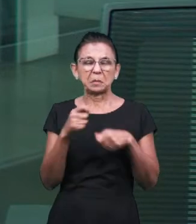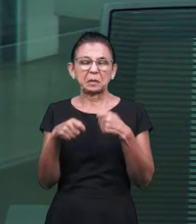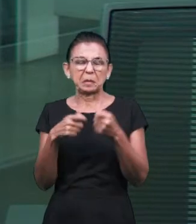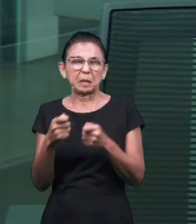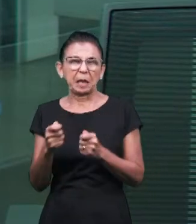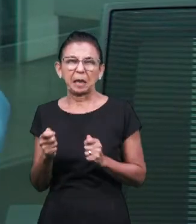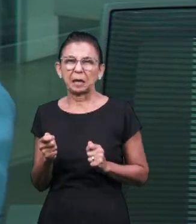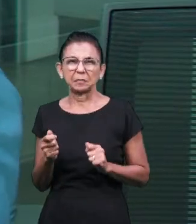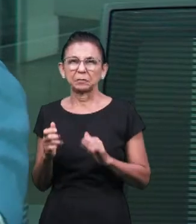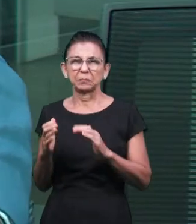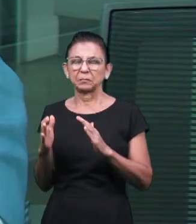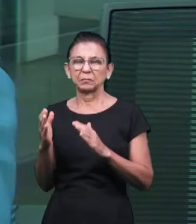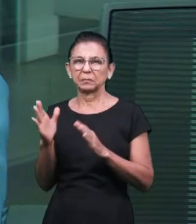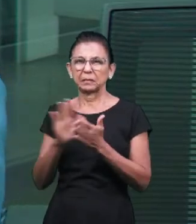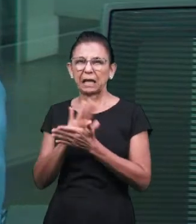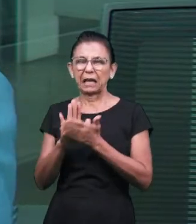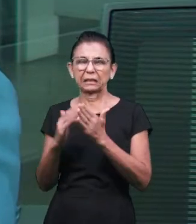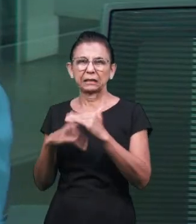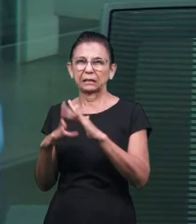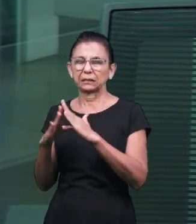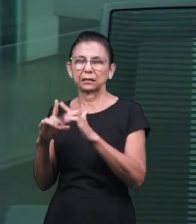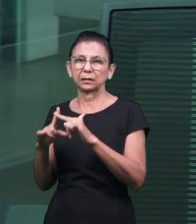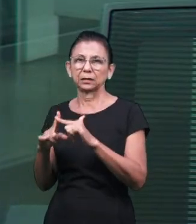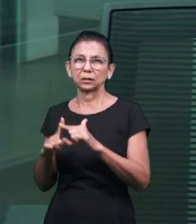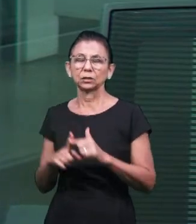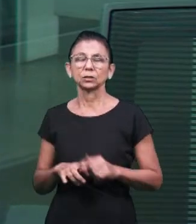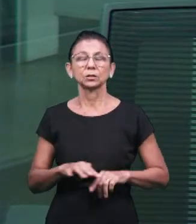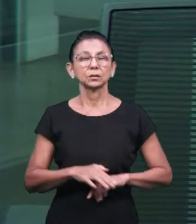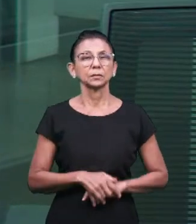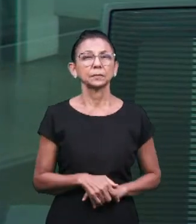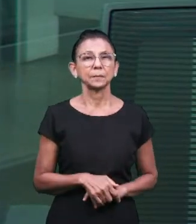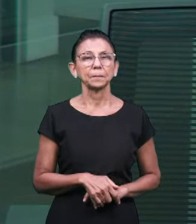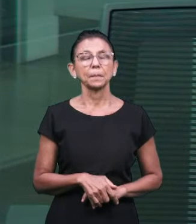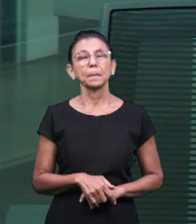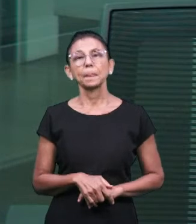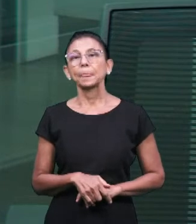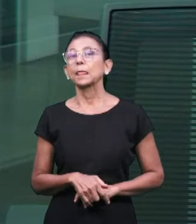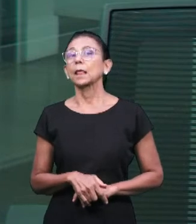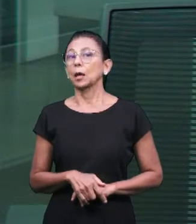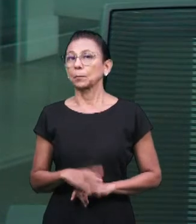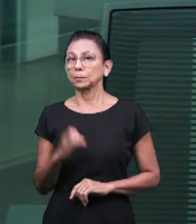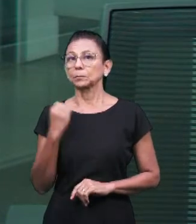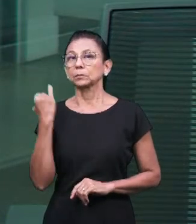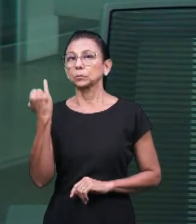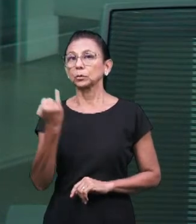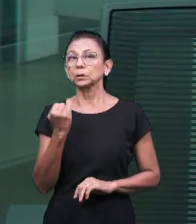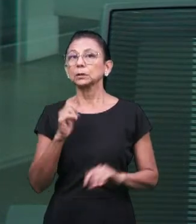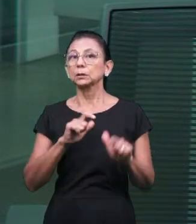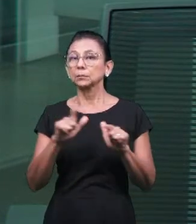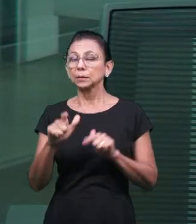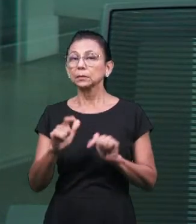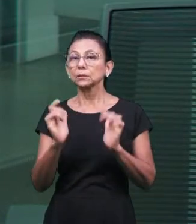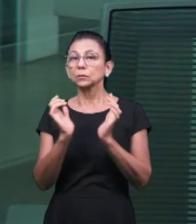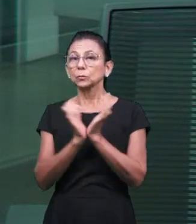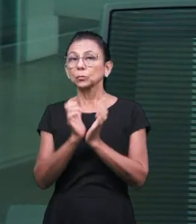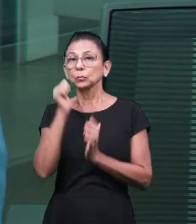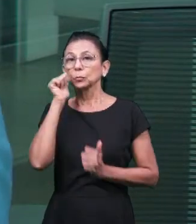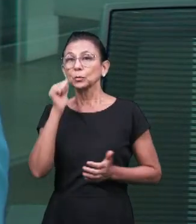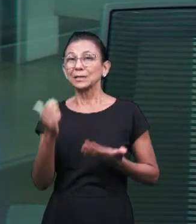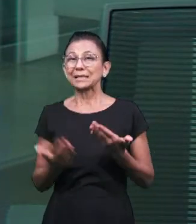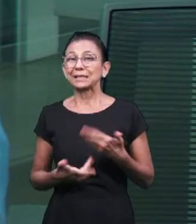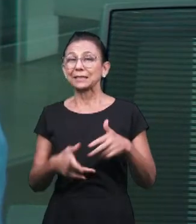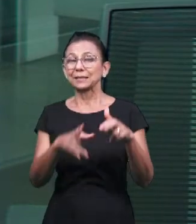faziam, porque havia um grupo de mulheres dentro da igreja responsável